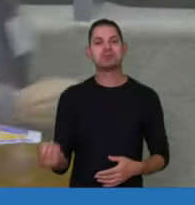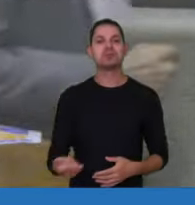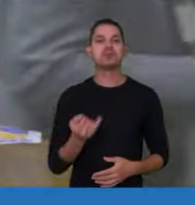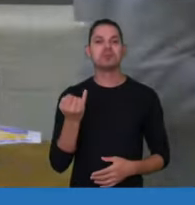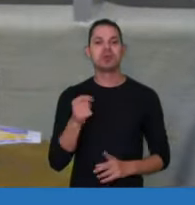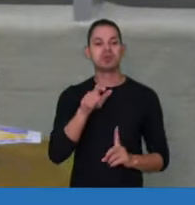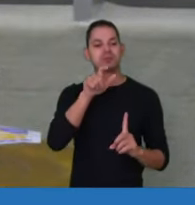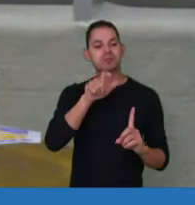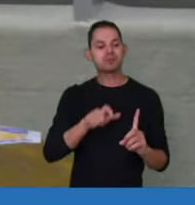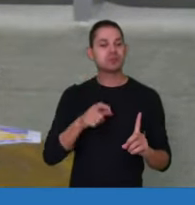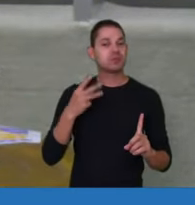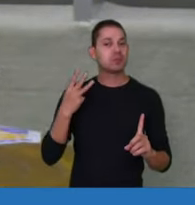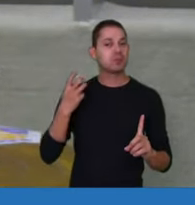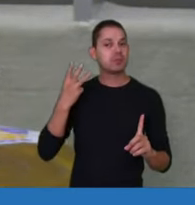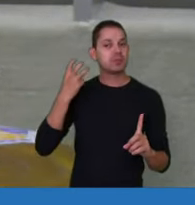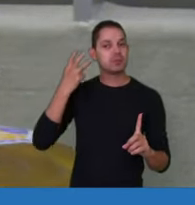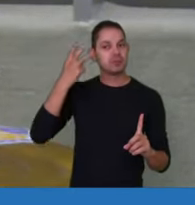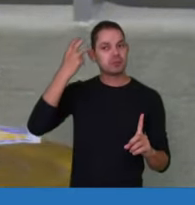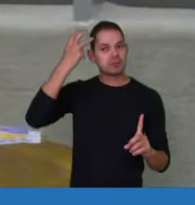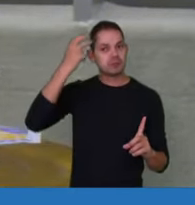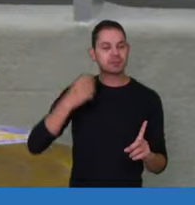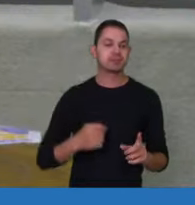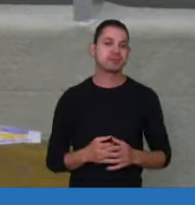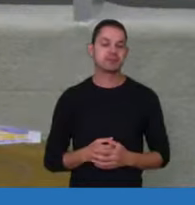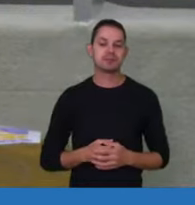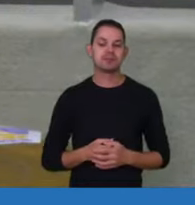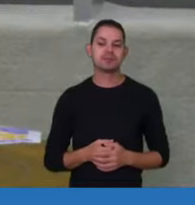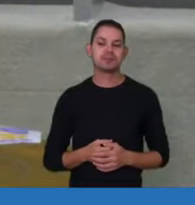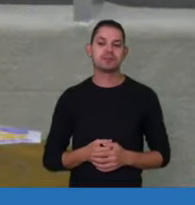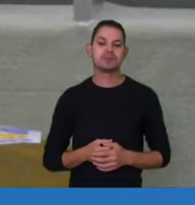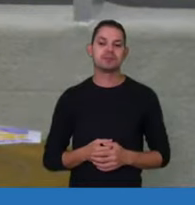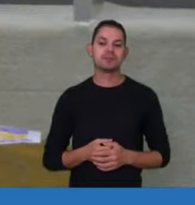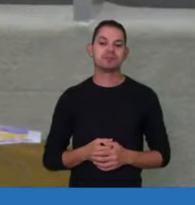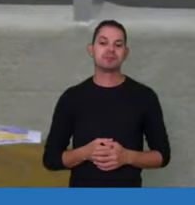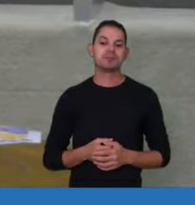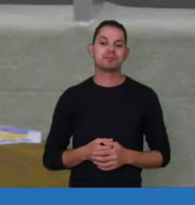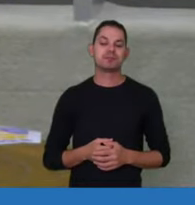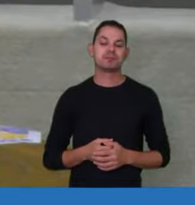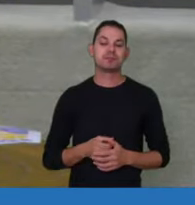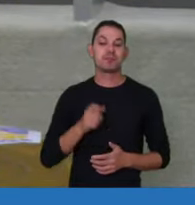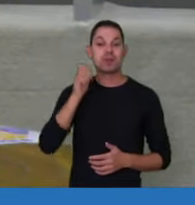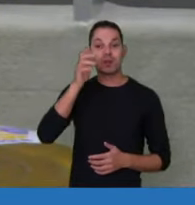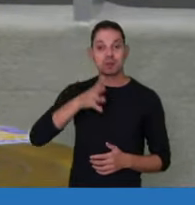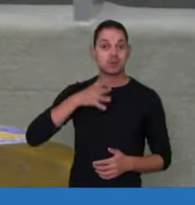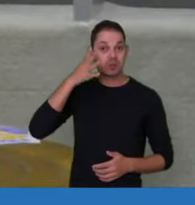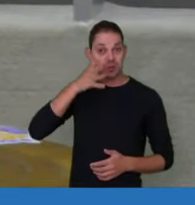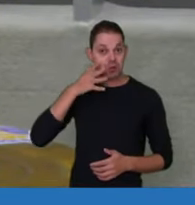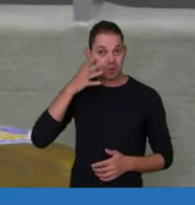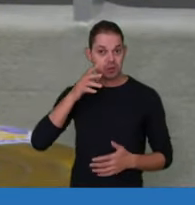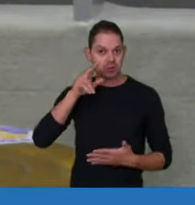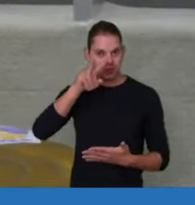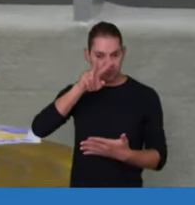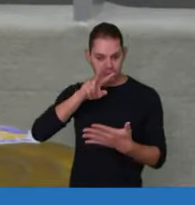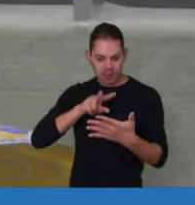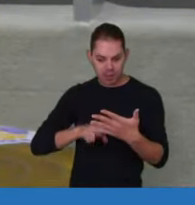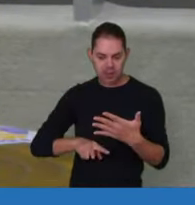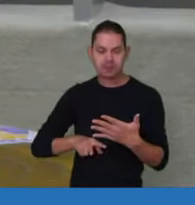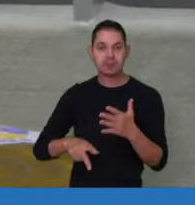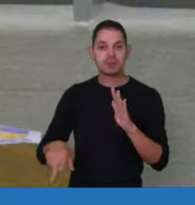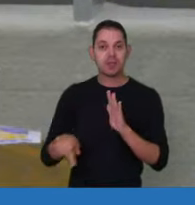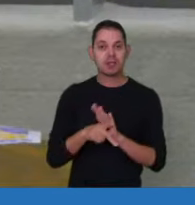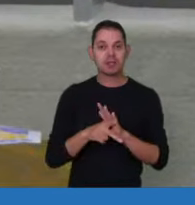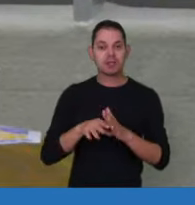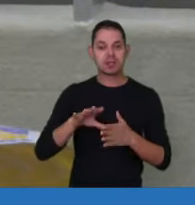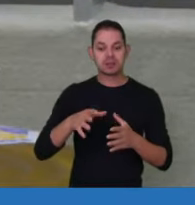homenagem a Marielle. Trouxe aqui um discurso da nossa liderança que vou deixar